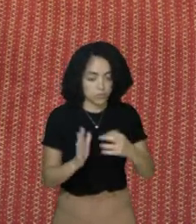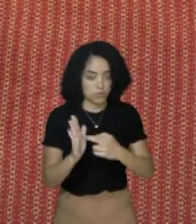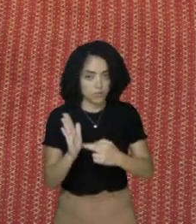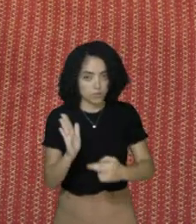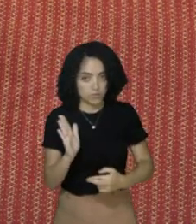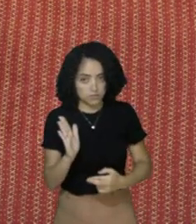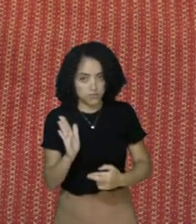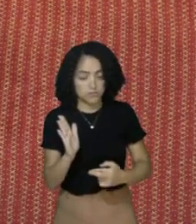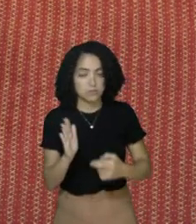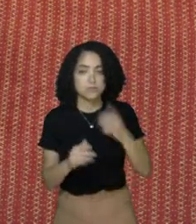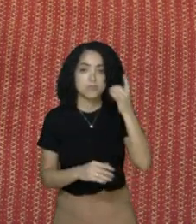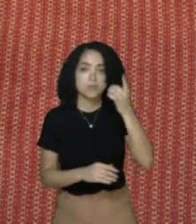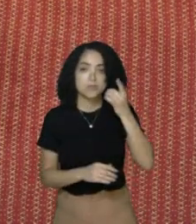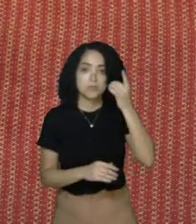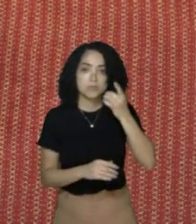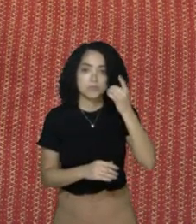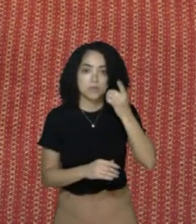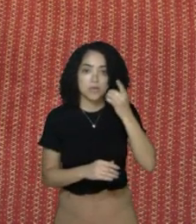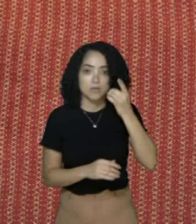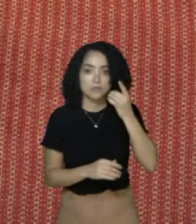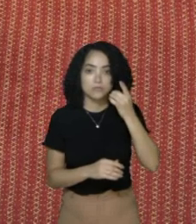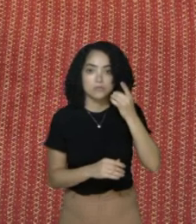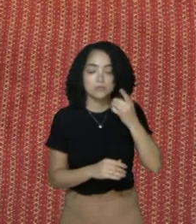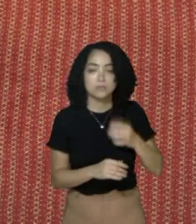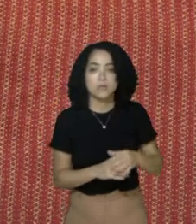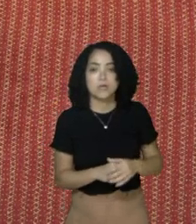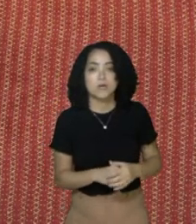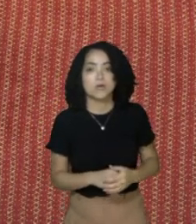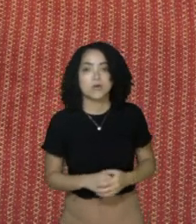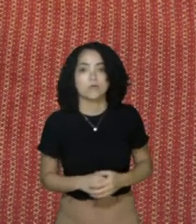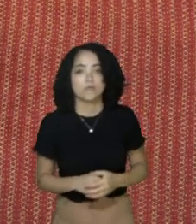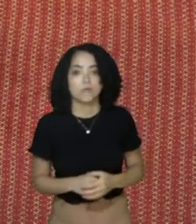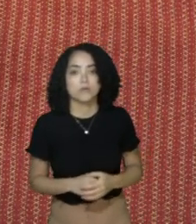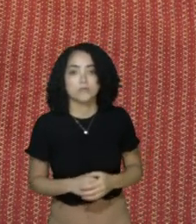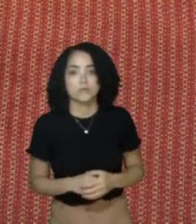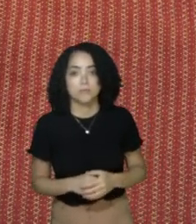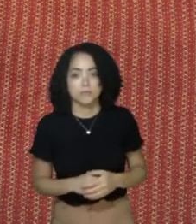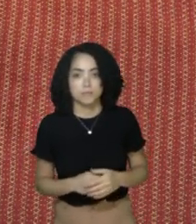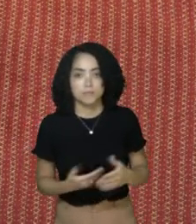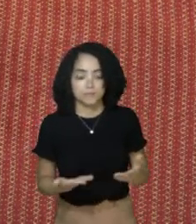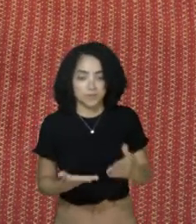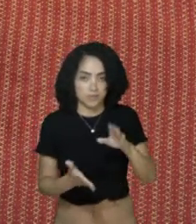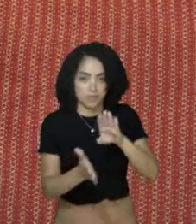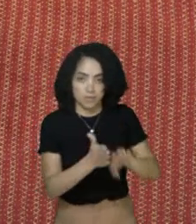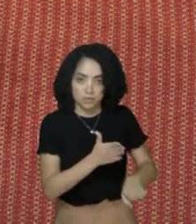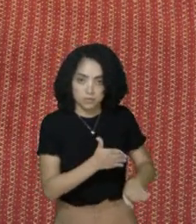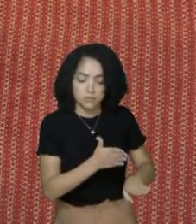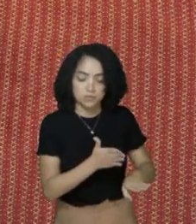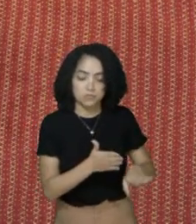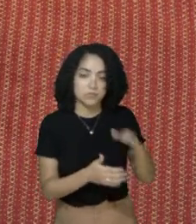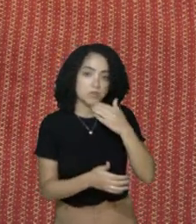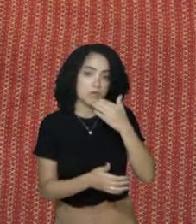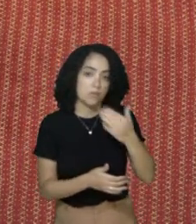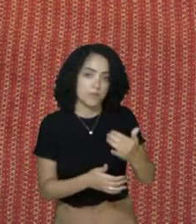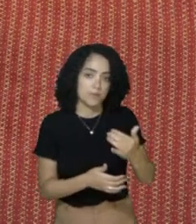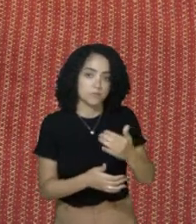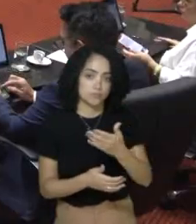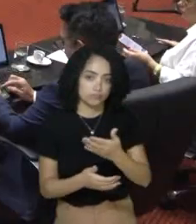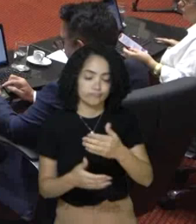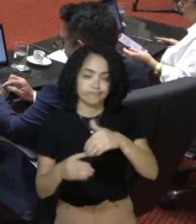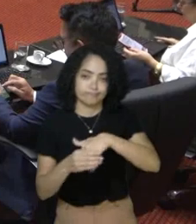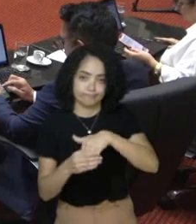Hamilton Schaeffer, vota pela rejeição do veto. Então, a nossa orientação é acompanhar a Comissão de Justiça, voto